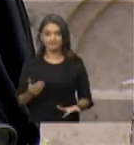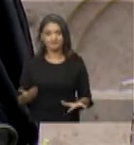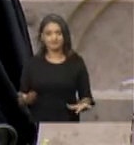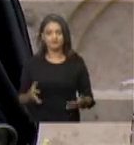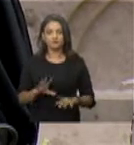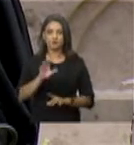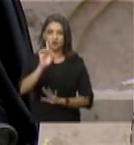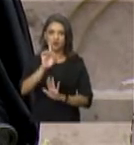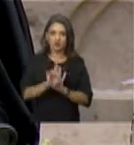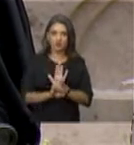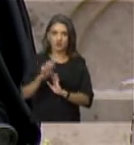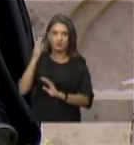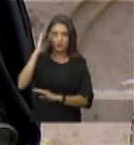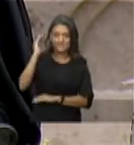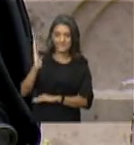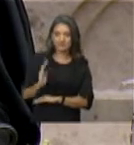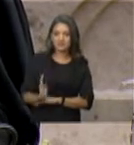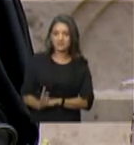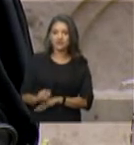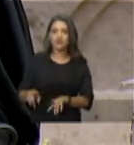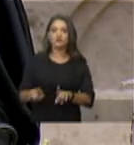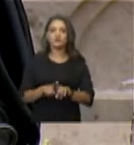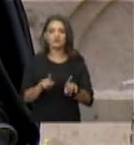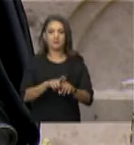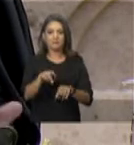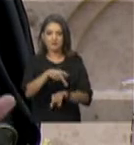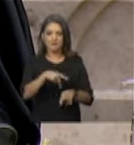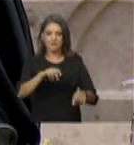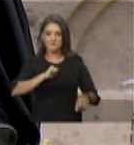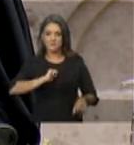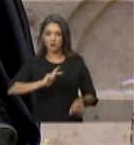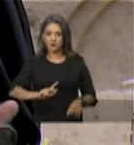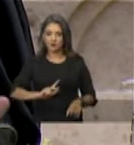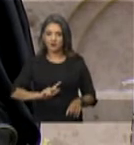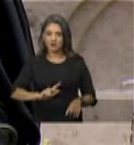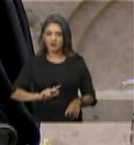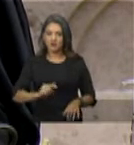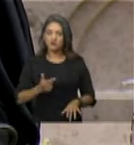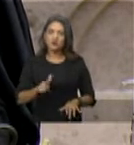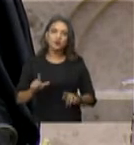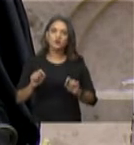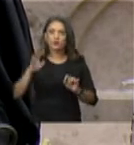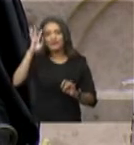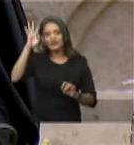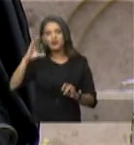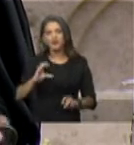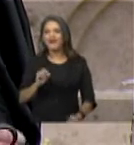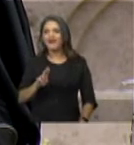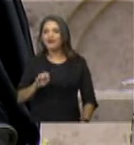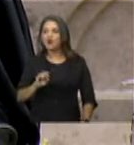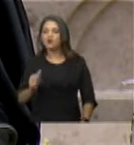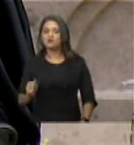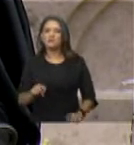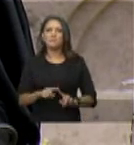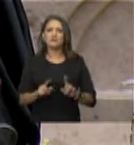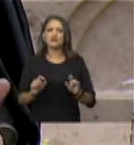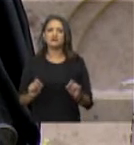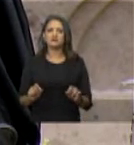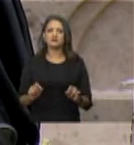brasileiro assim como direito português não absorveu a causa a teoria da causa mas certamente que